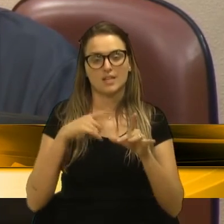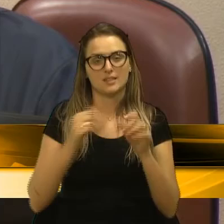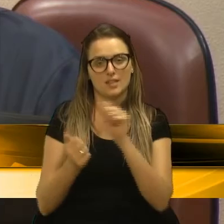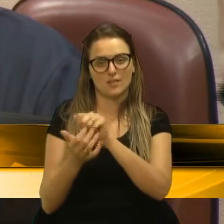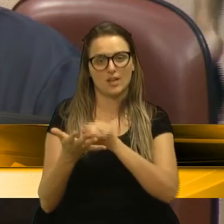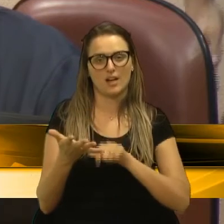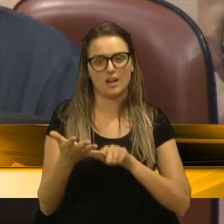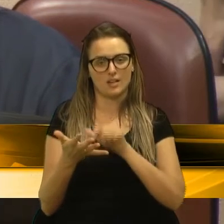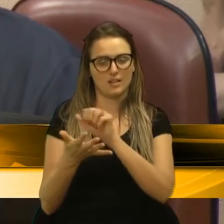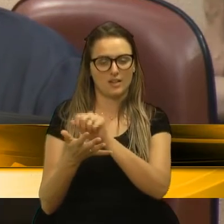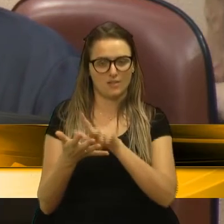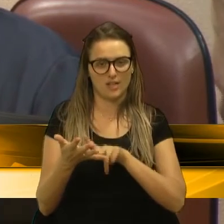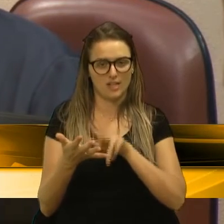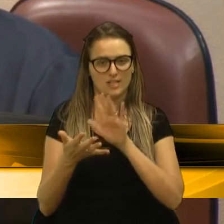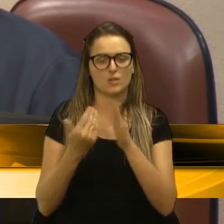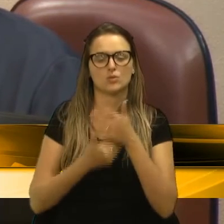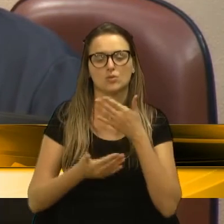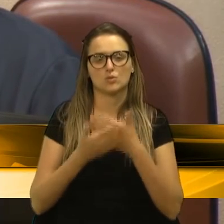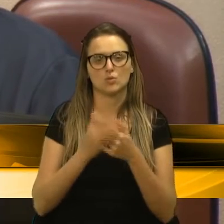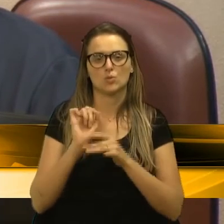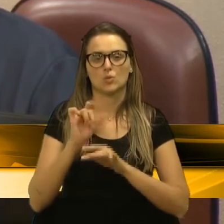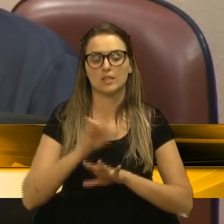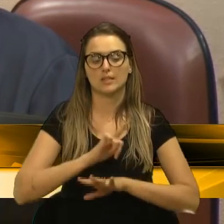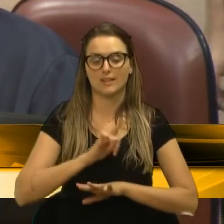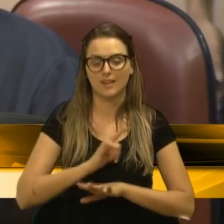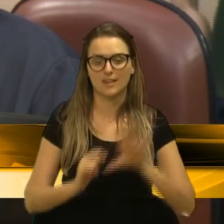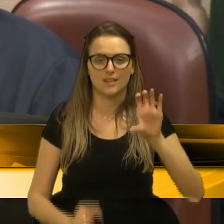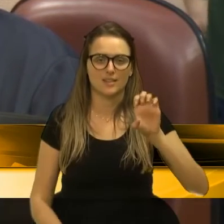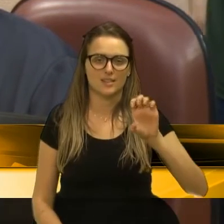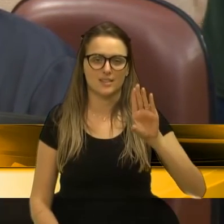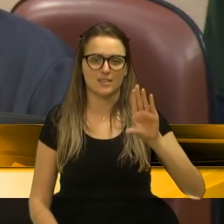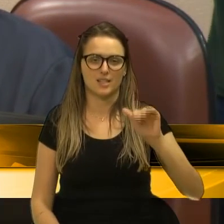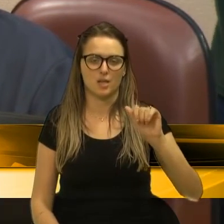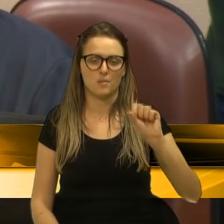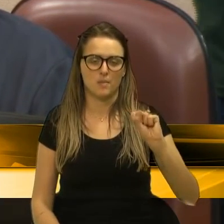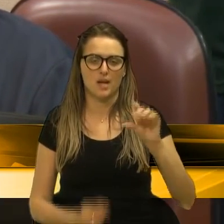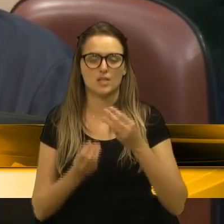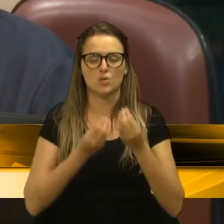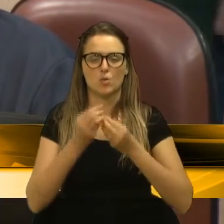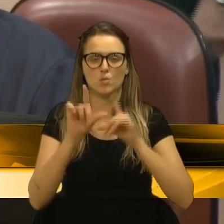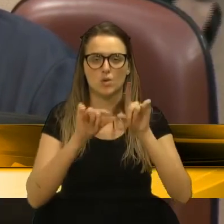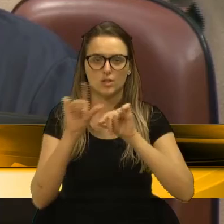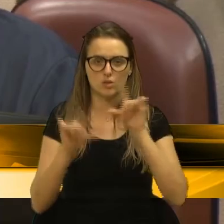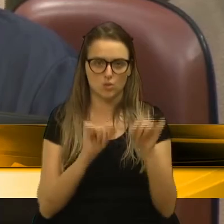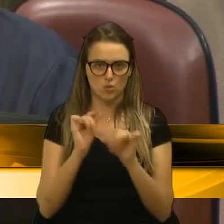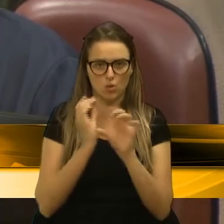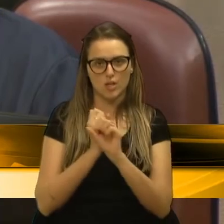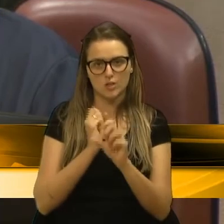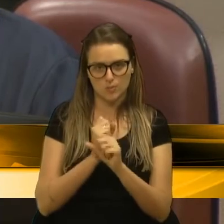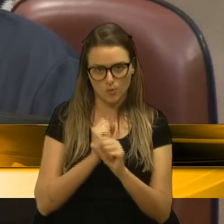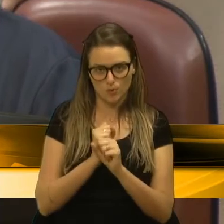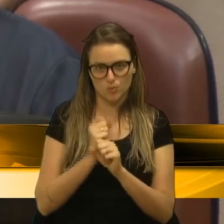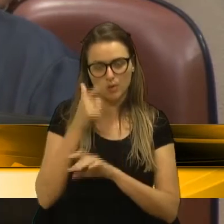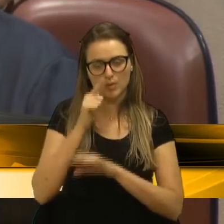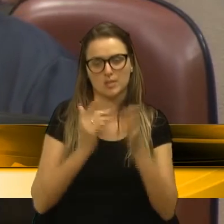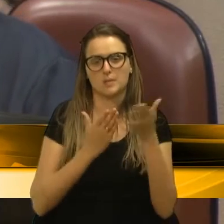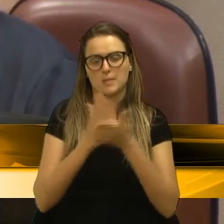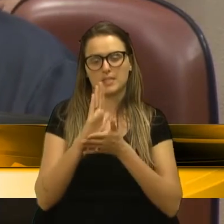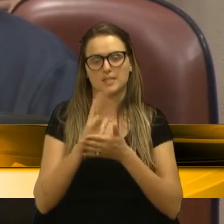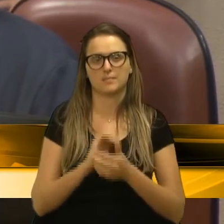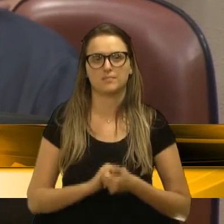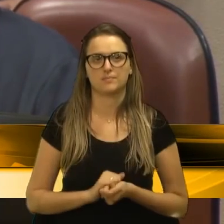de pontuação prevista para quem possui o SEBAS, como critério classificatório, portanto, hipótese diversa daqui